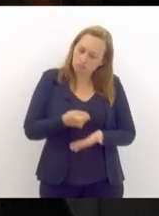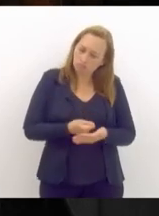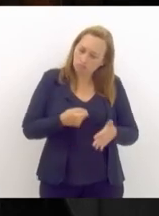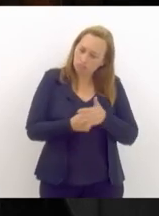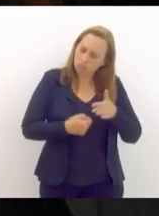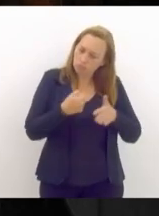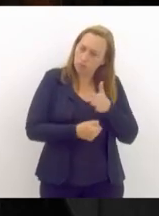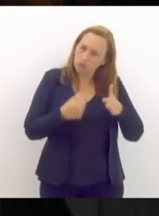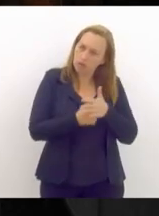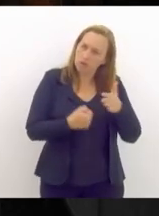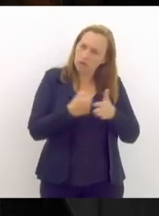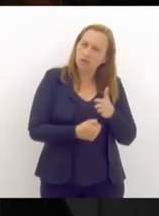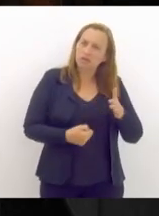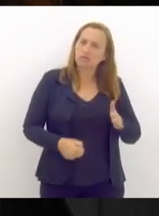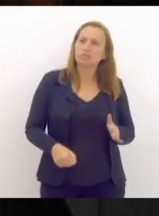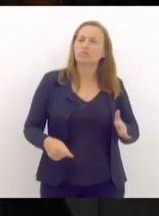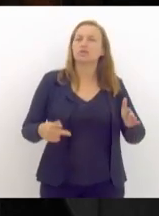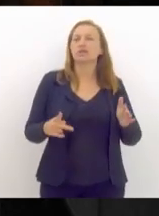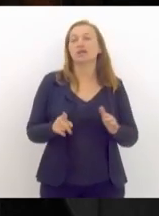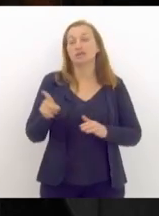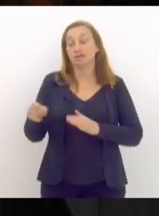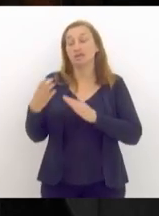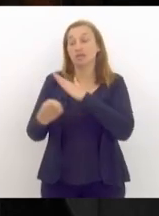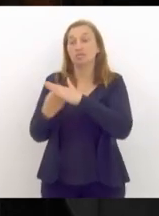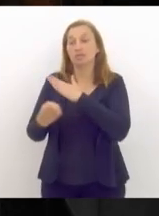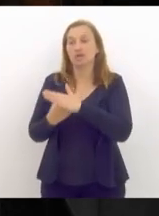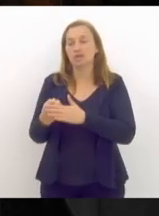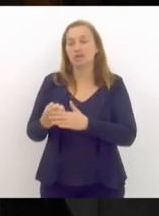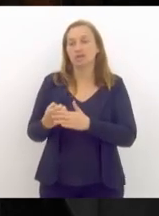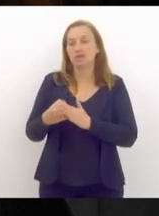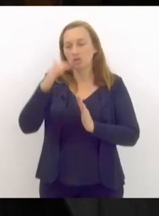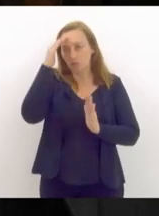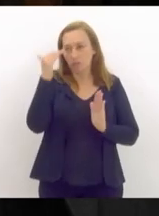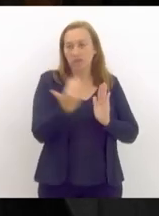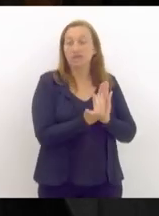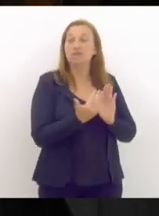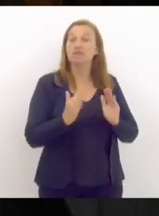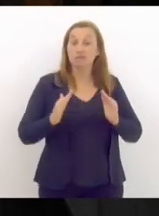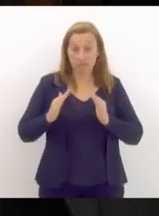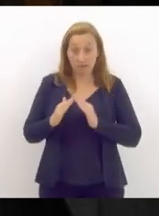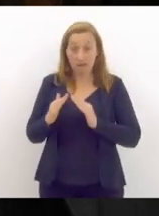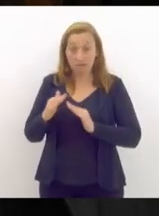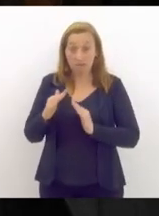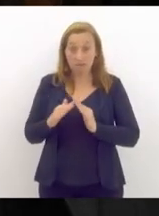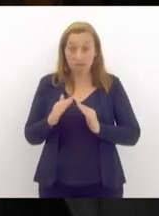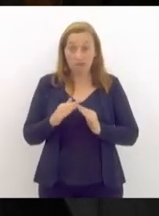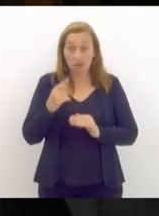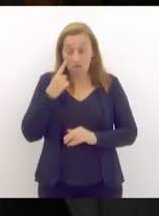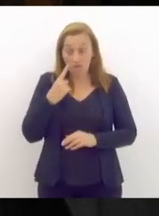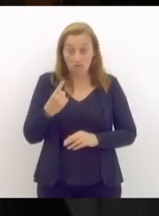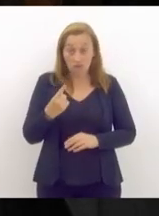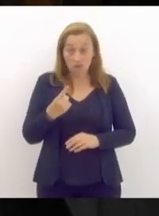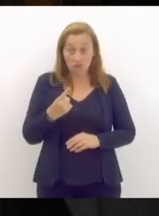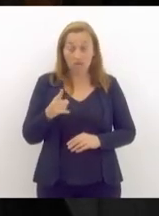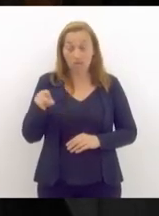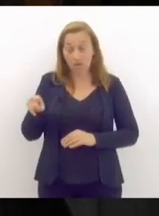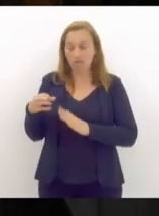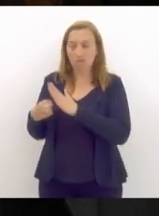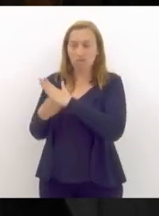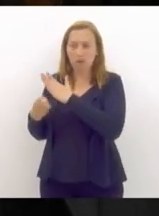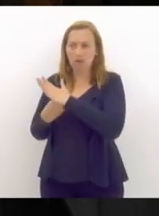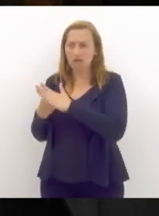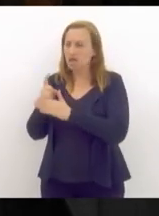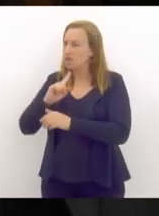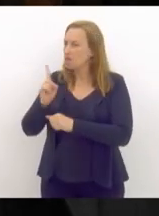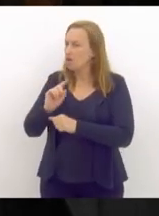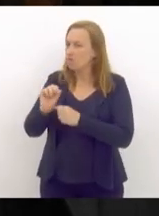lutando, para que essa concessionária faça a sua obrigação. E que essa casa, vendo que essa concessionária não fez